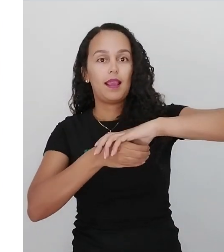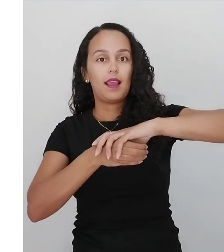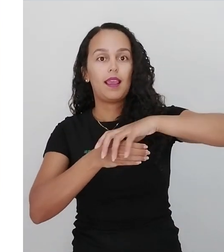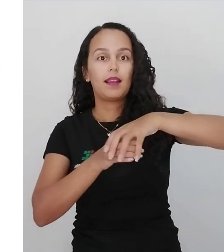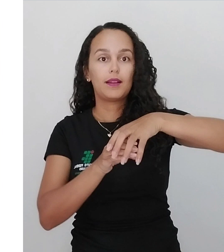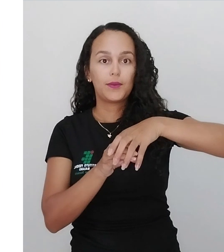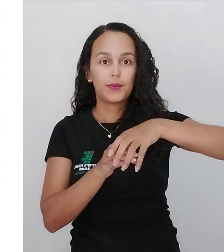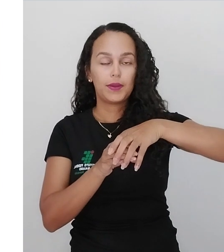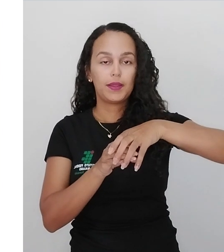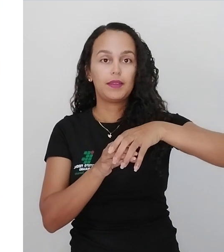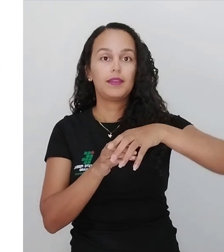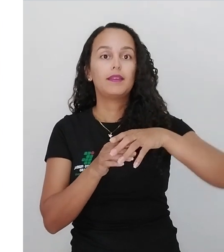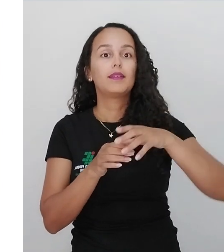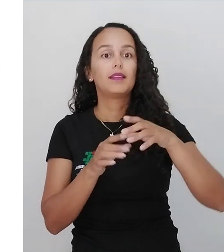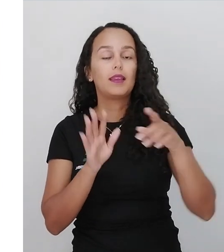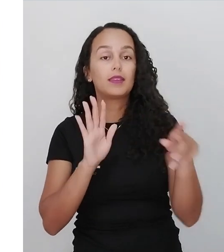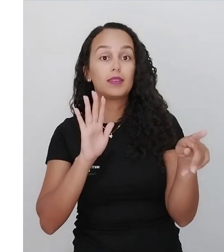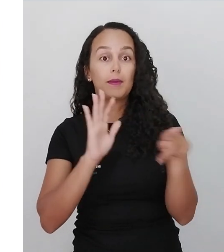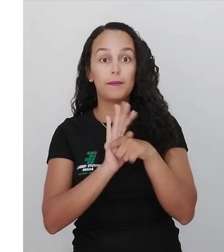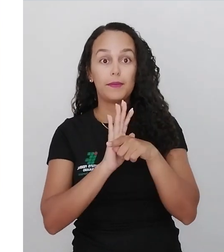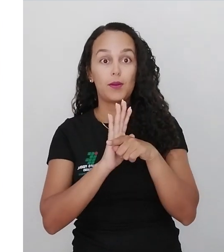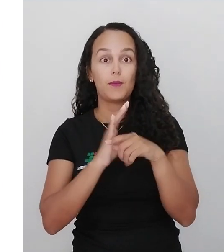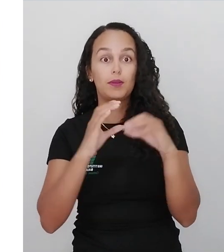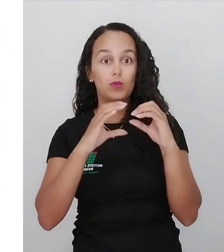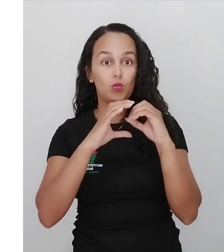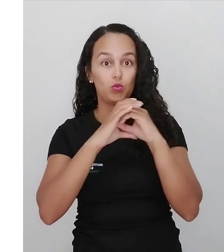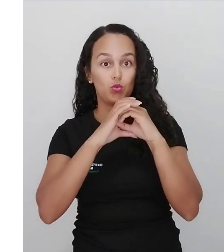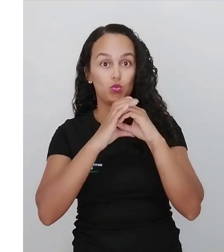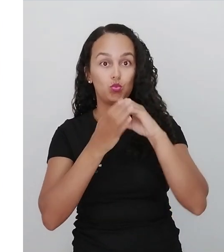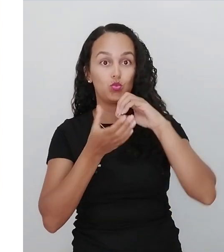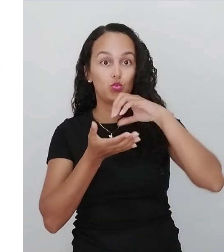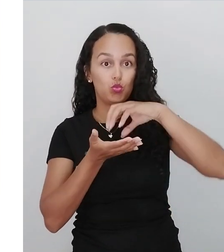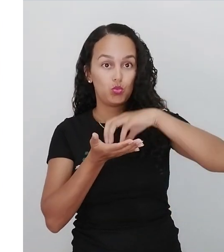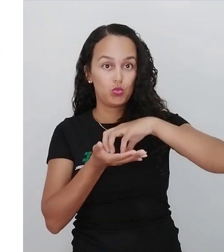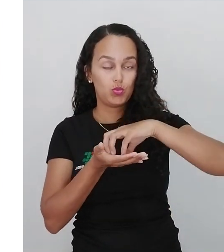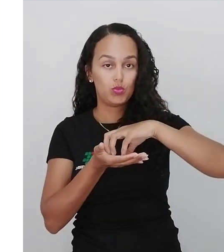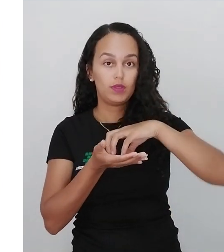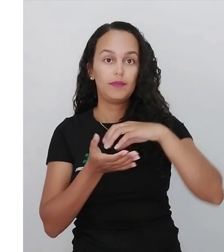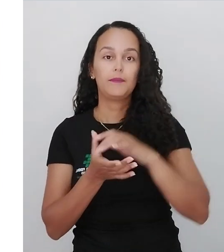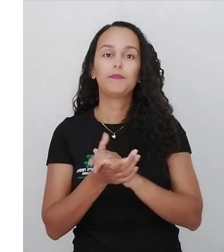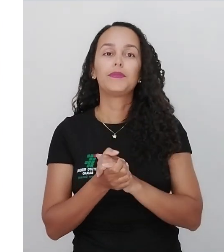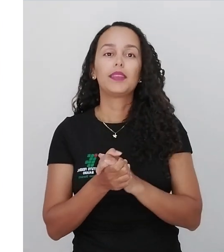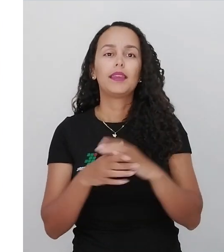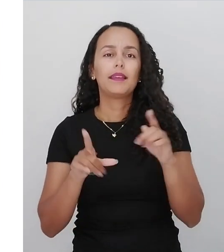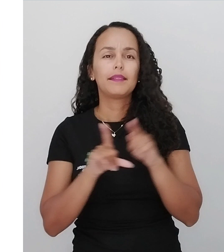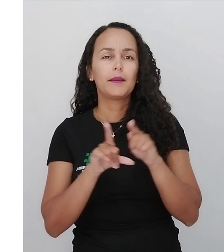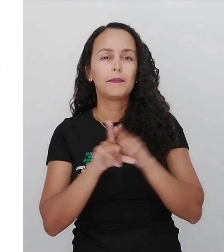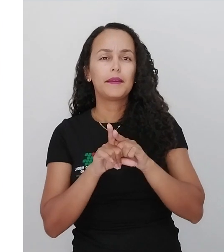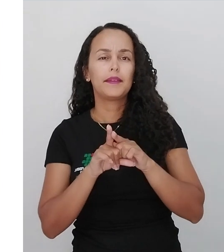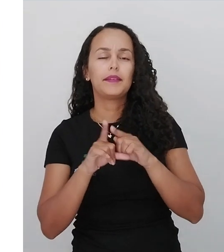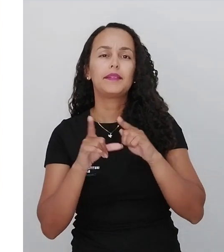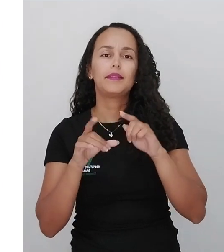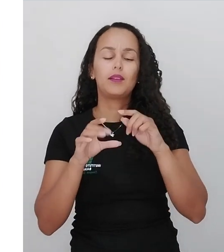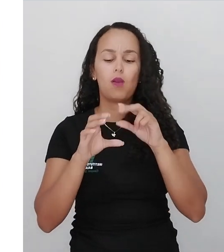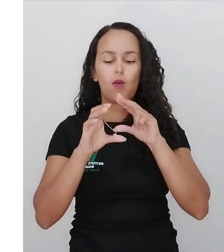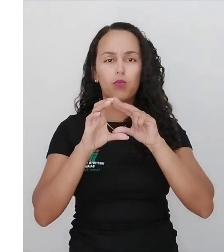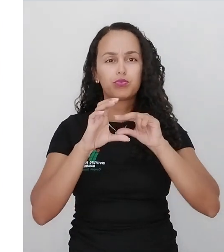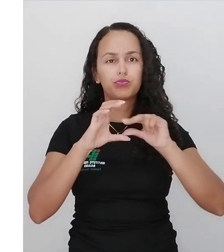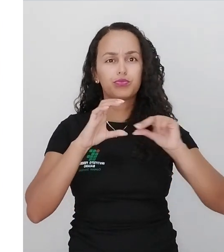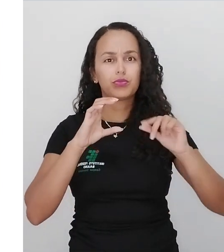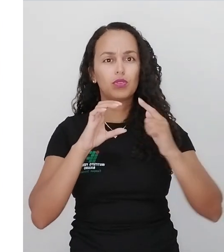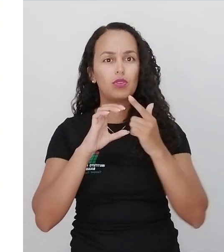aí, essa estrutura que estava ali se formando, ela ainda foi lá e ingeriu outros